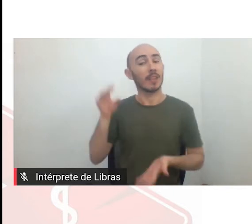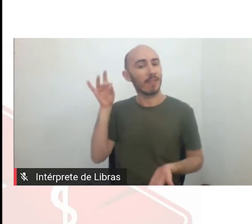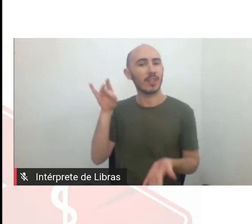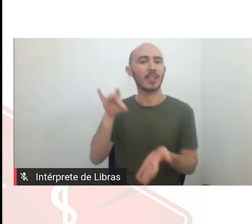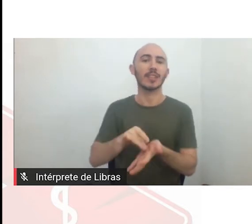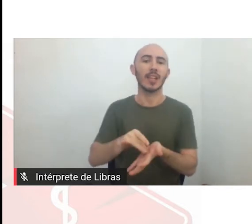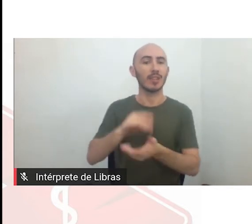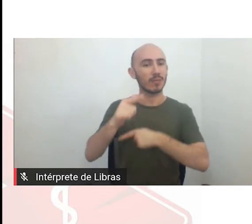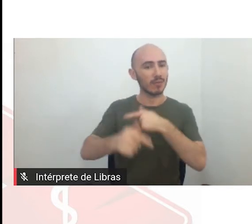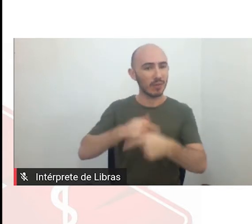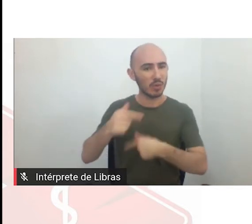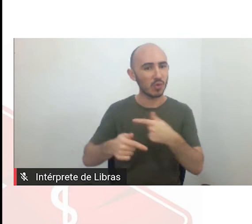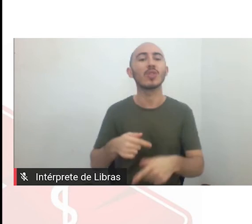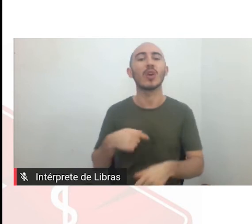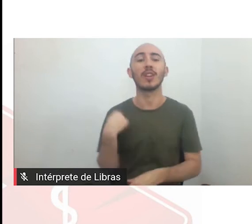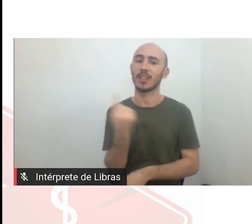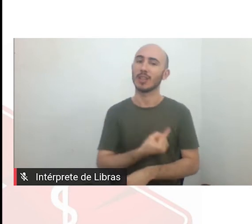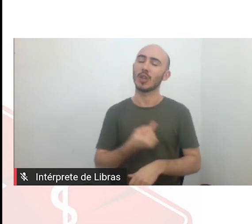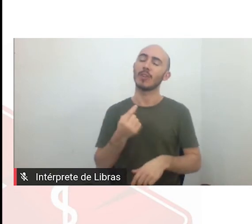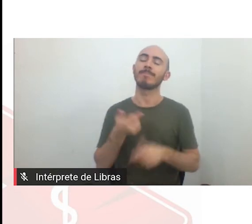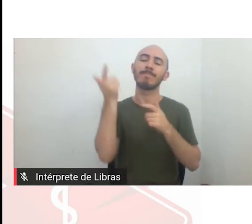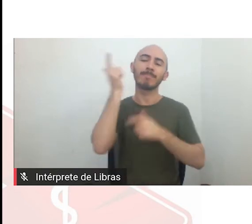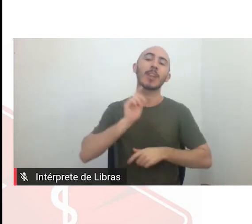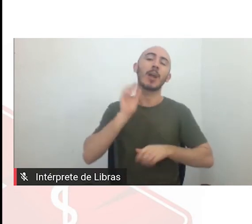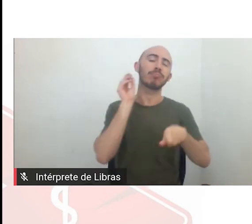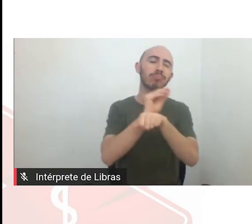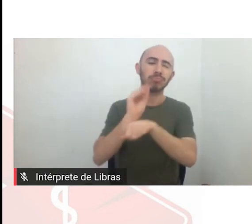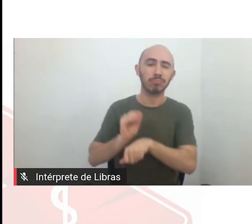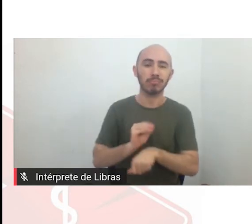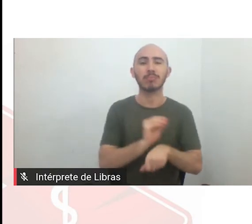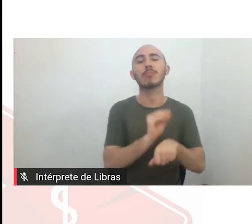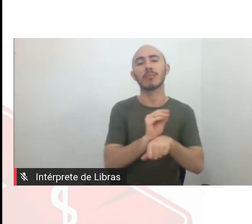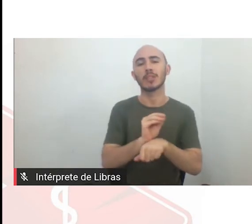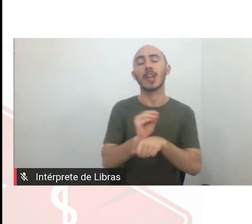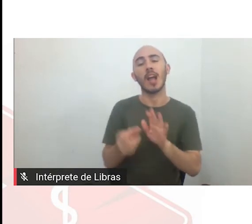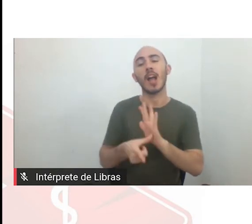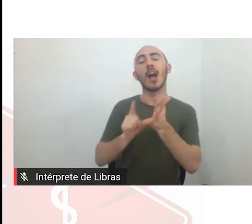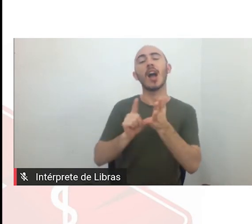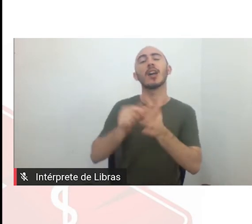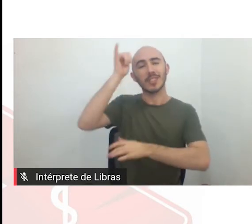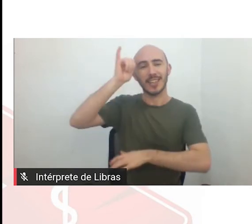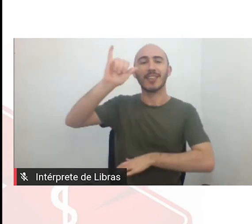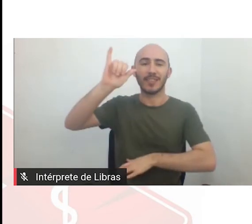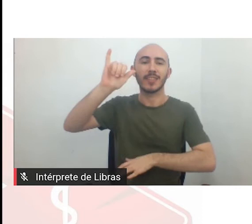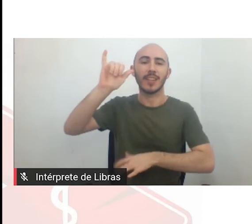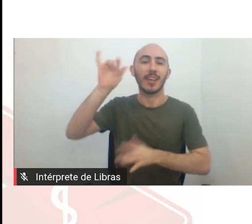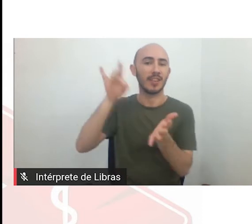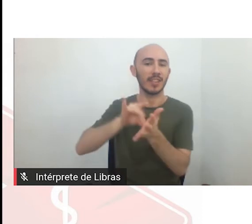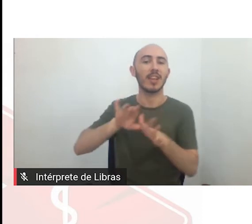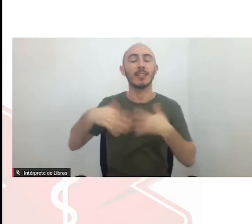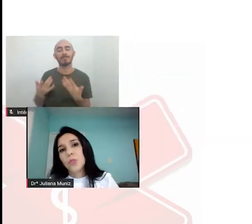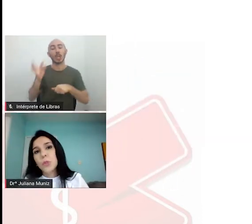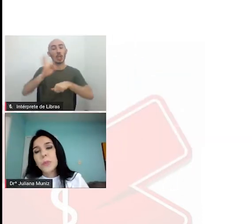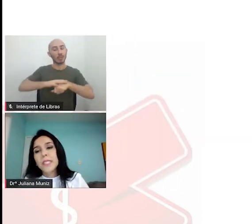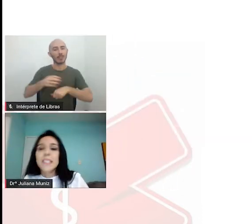gente possa tratar de maneira mais precoce e eficaz essa nova doença que tem